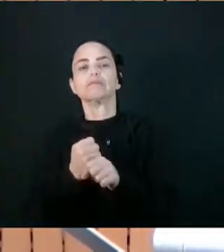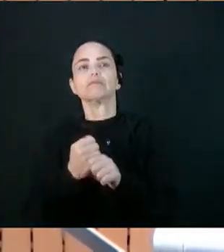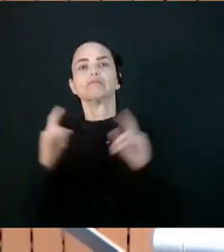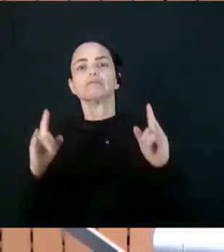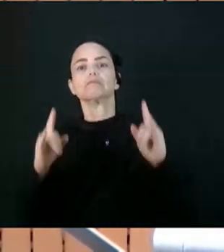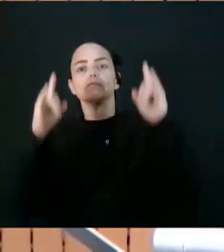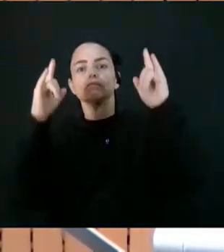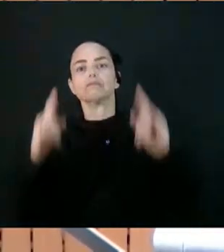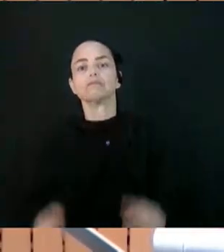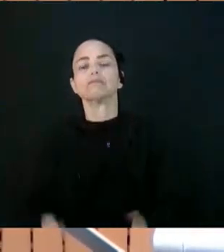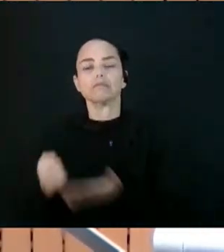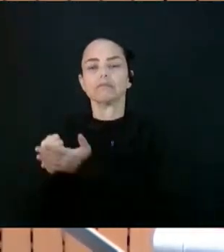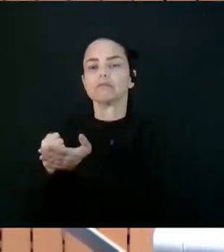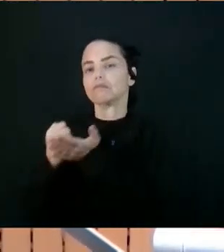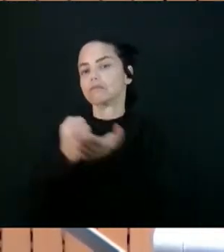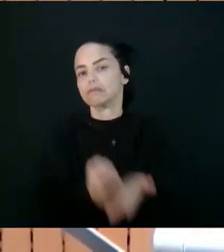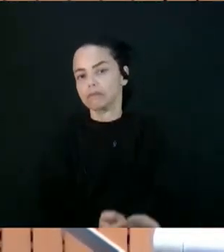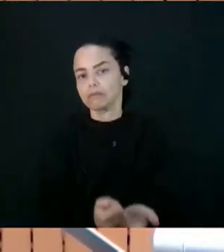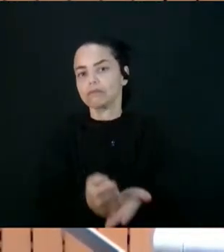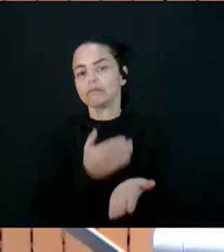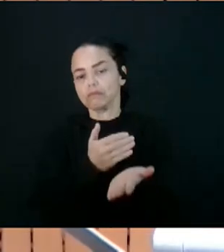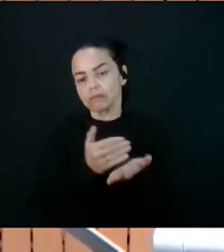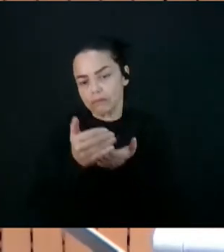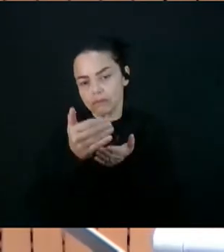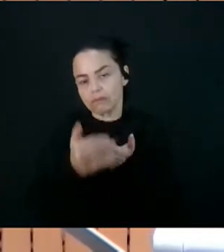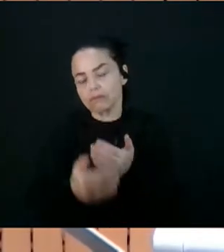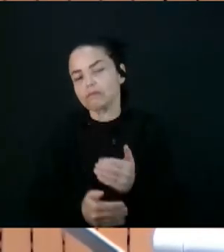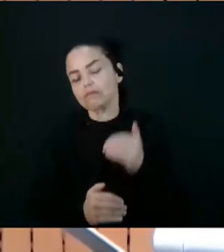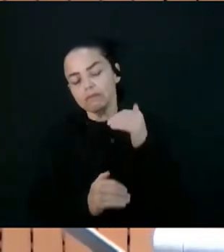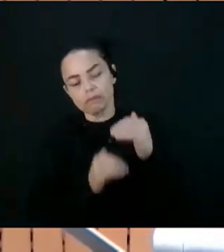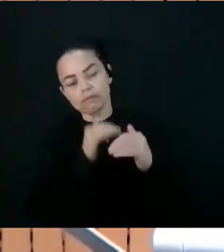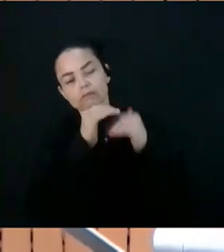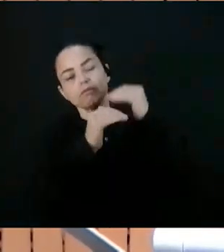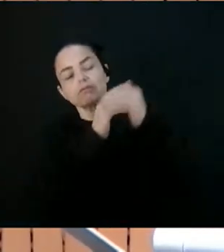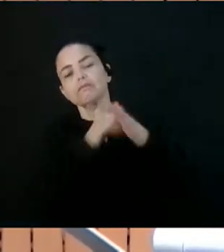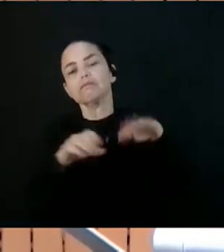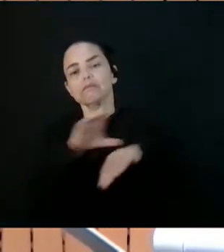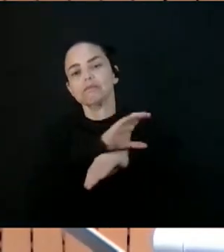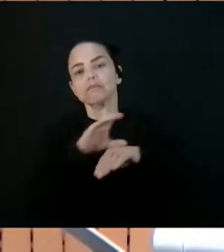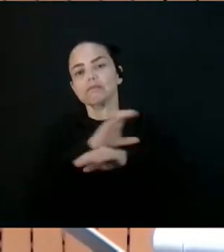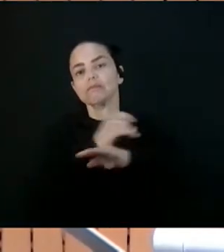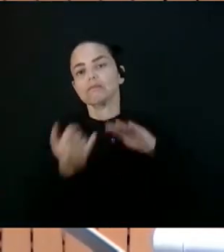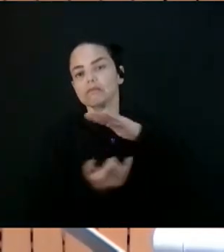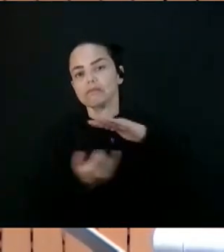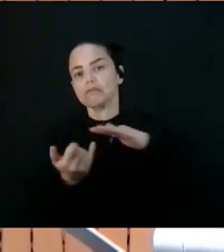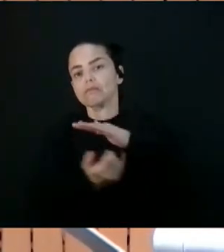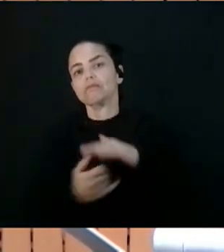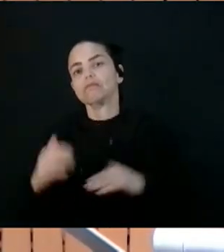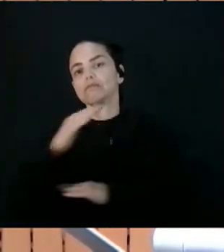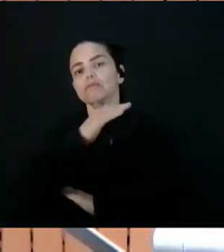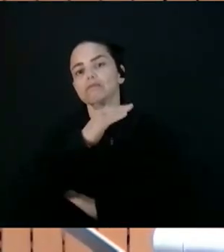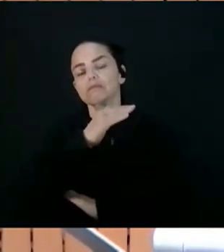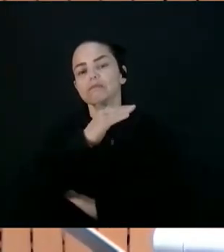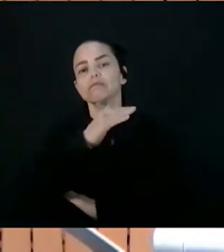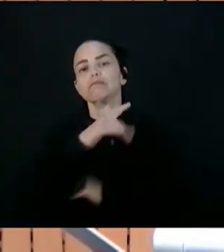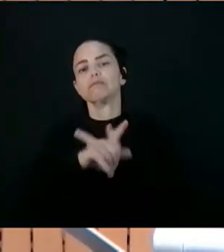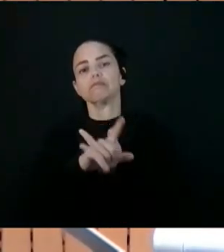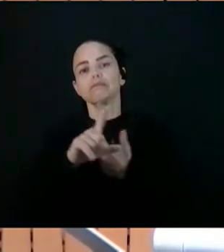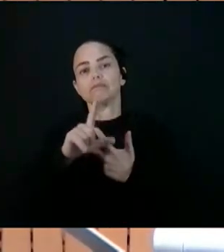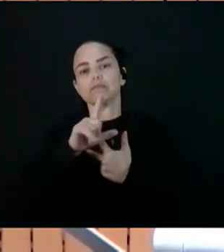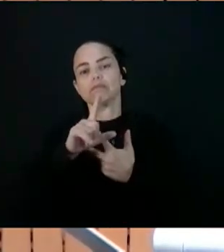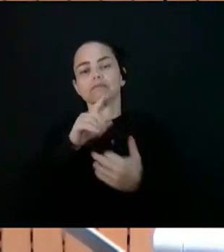ajudou a construir e constituir como instituição, como um poder legislativo